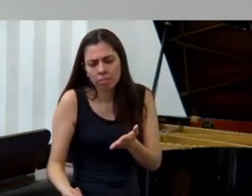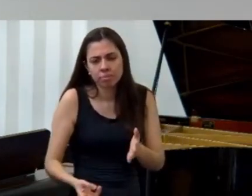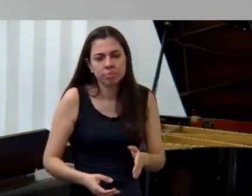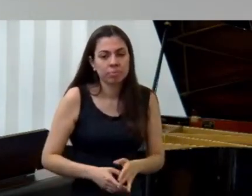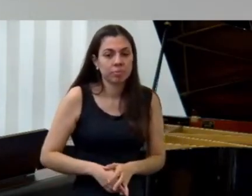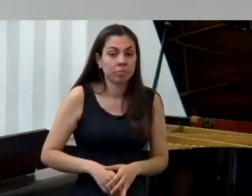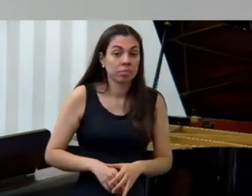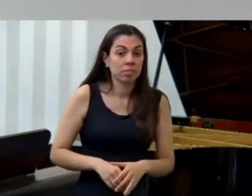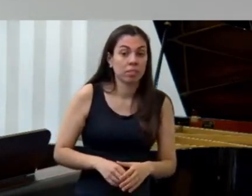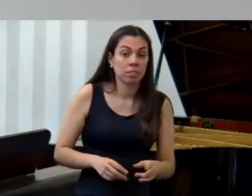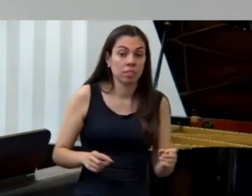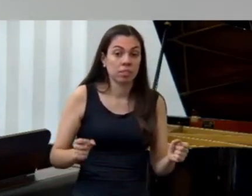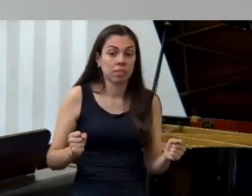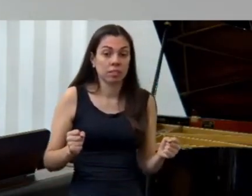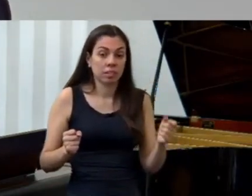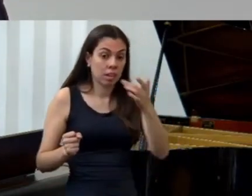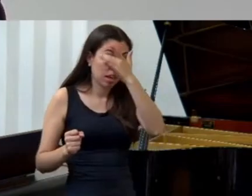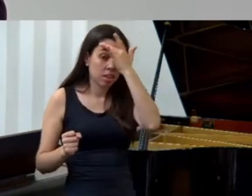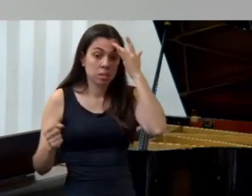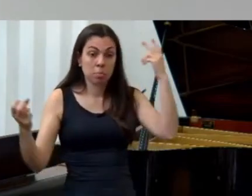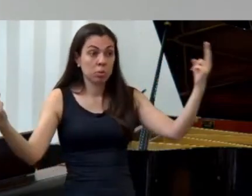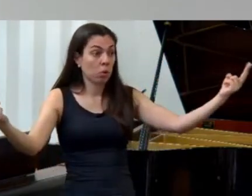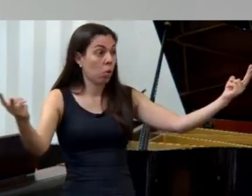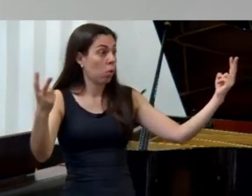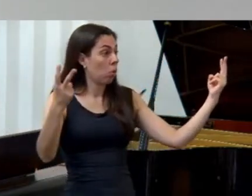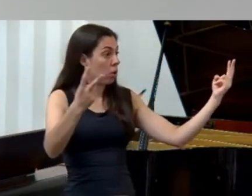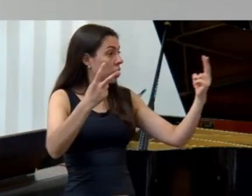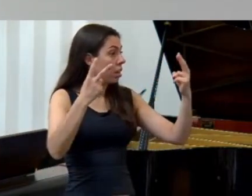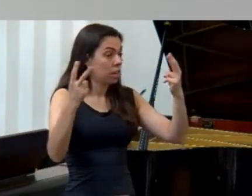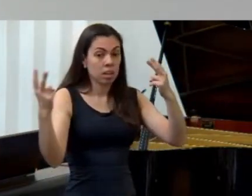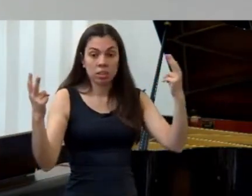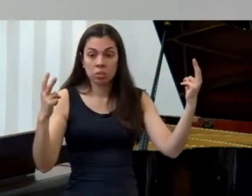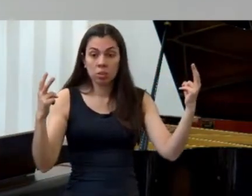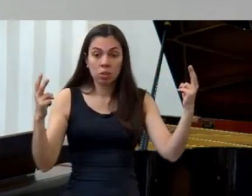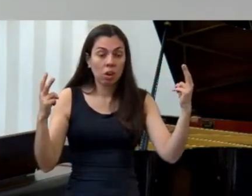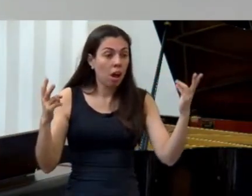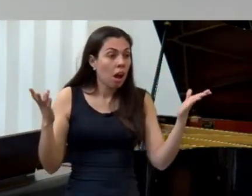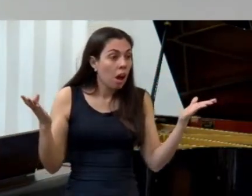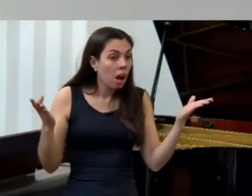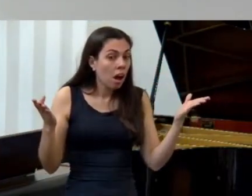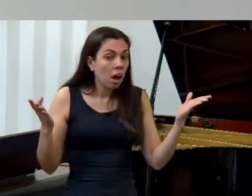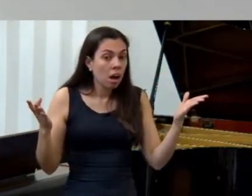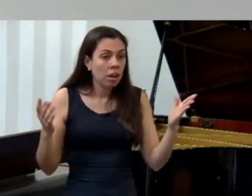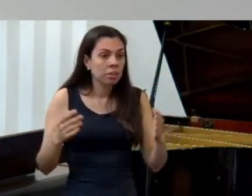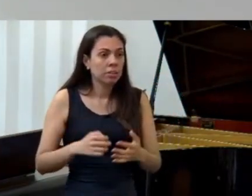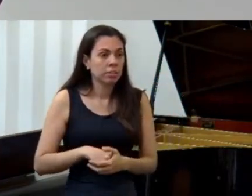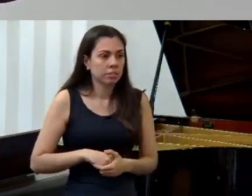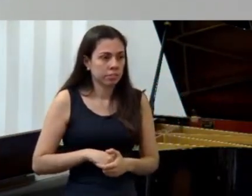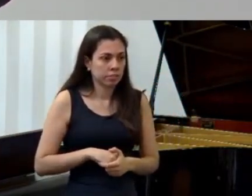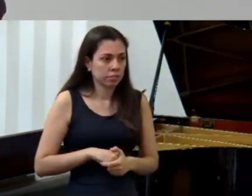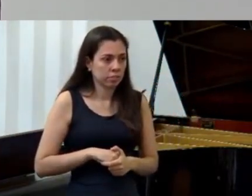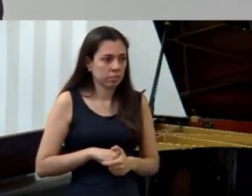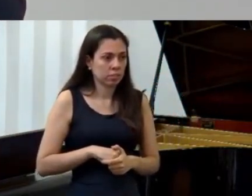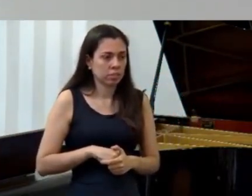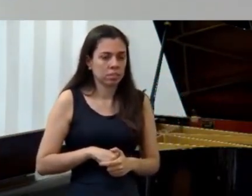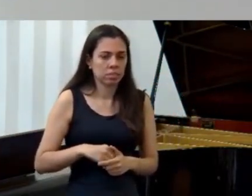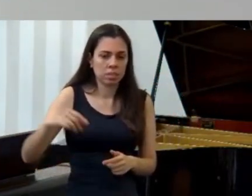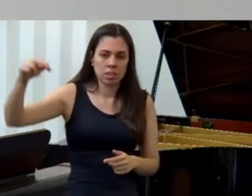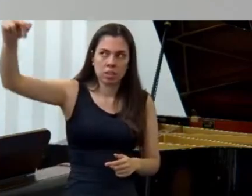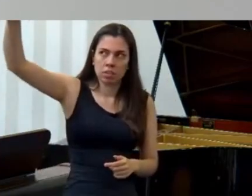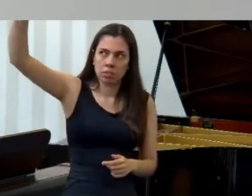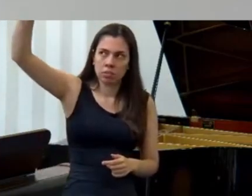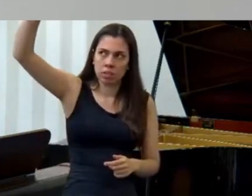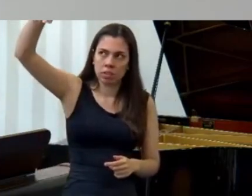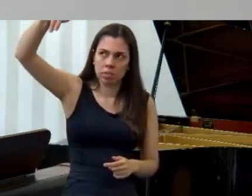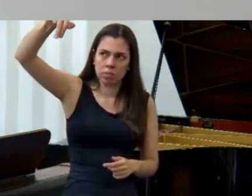torcida, do estádio lá onde acontecia aquela prova, uma pessoa foi descendo e passando por todo mundo,